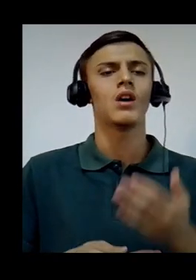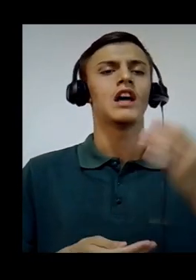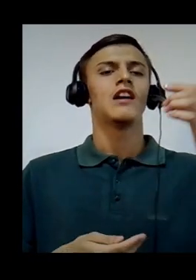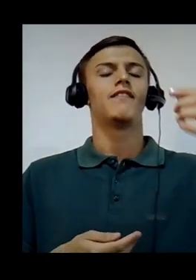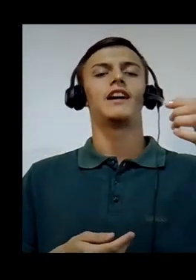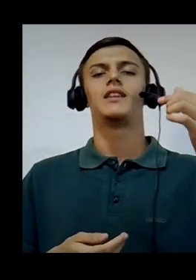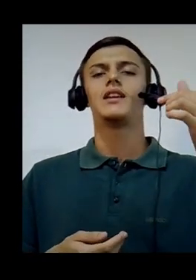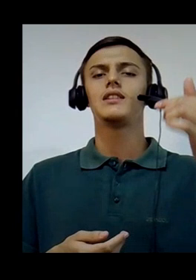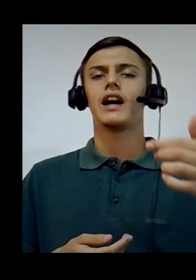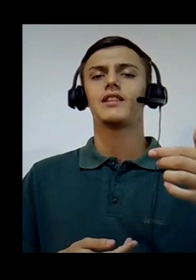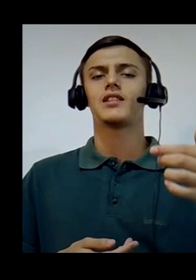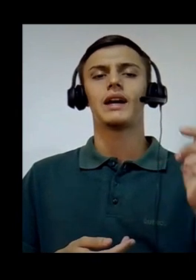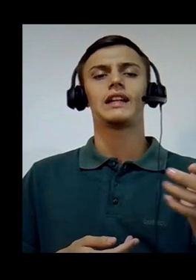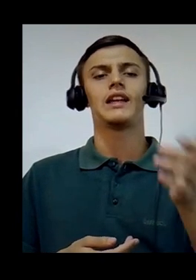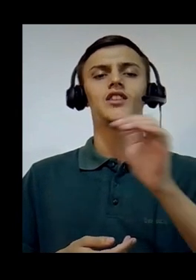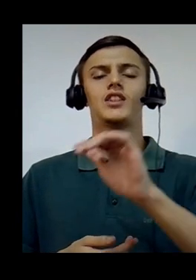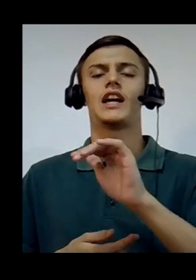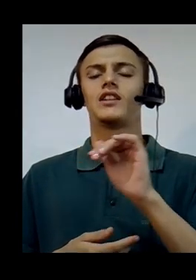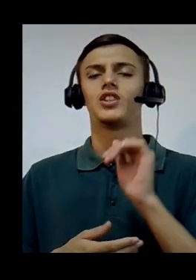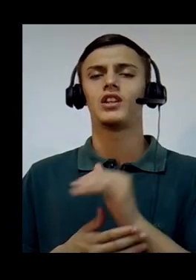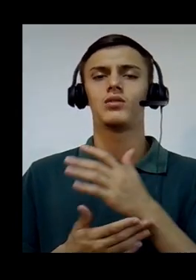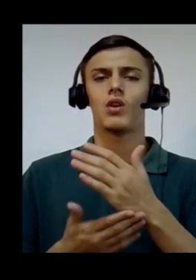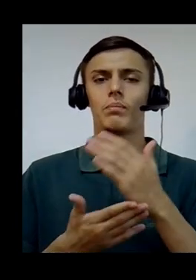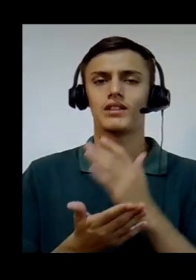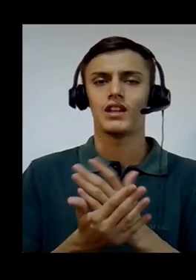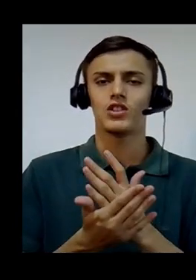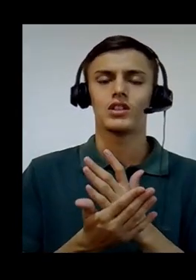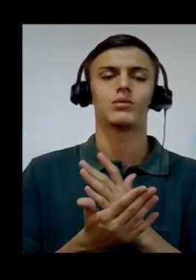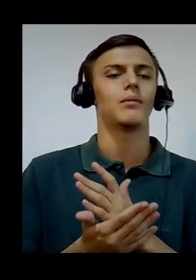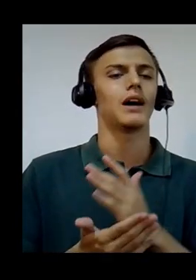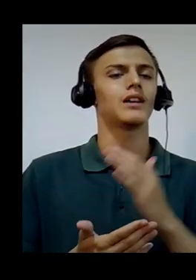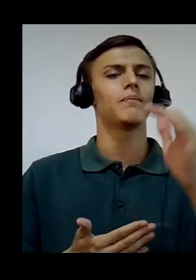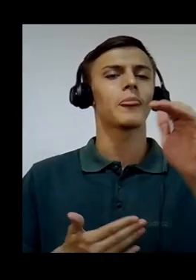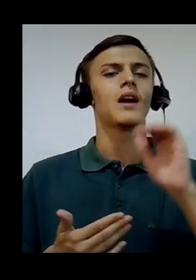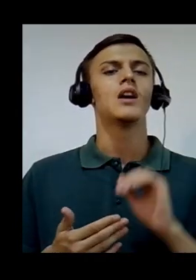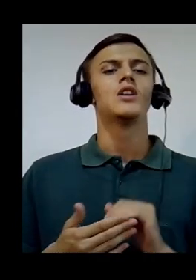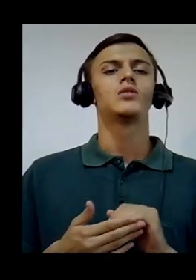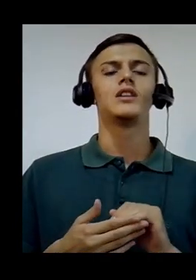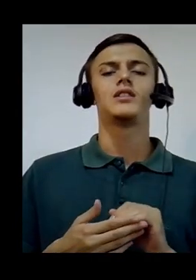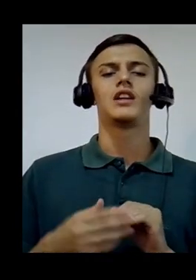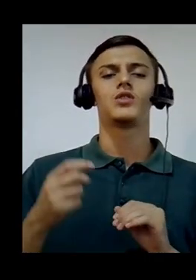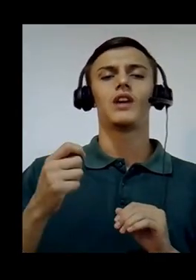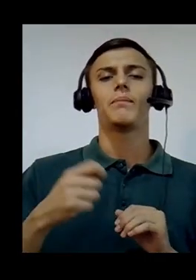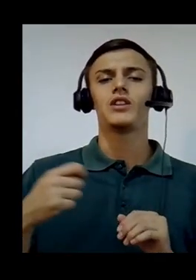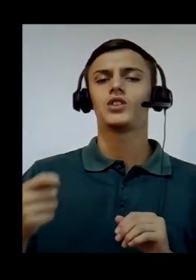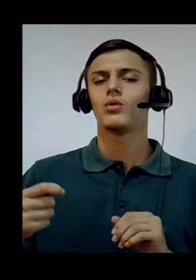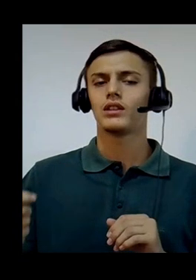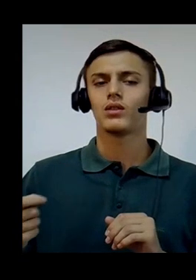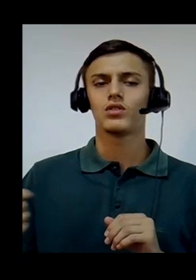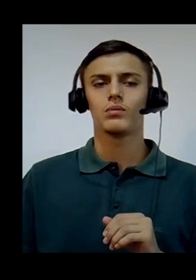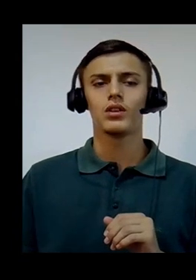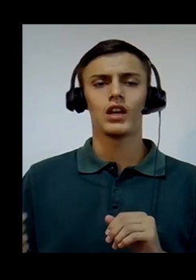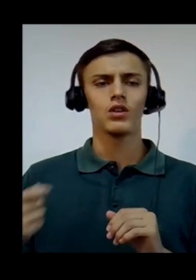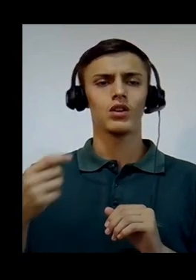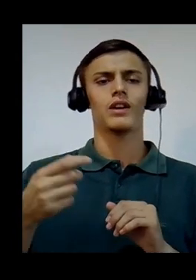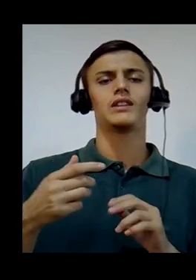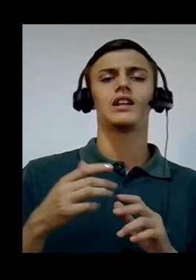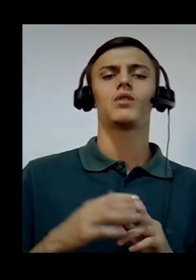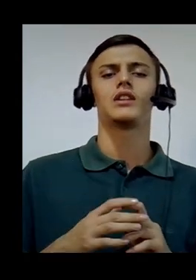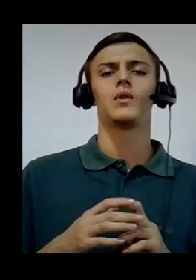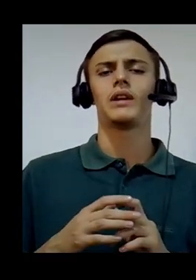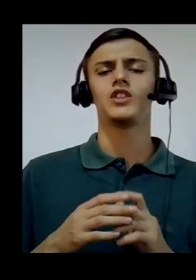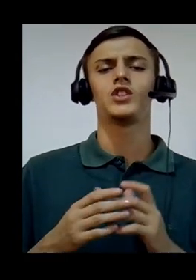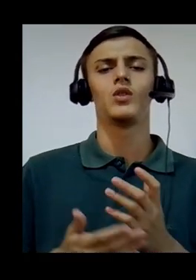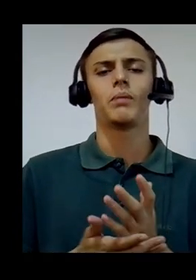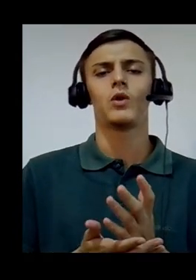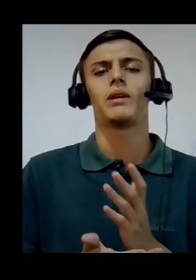potencial residual. Vai desligar essa máquina e retirar a energia residual presente dentro da máquina. Solicitante vai preencher o cartãozinho do bloqueio e vai